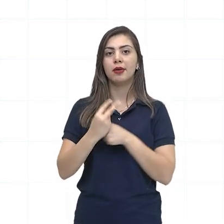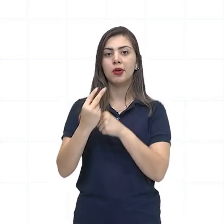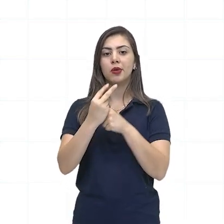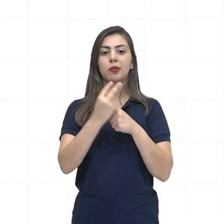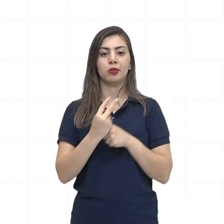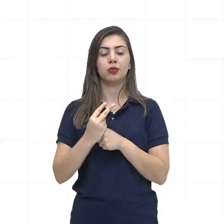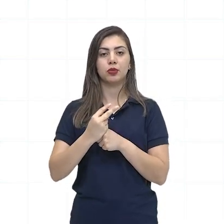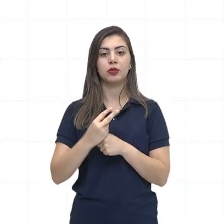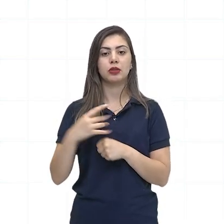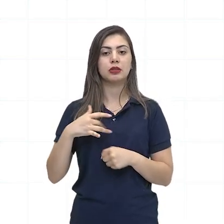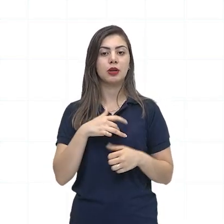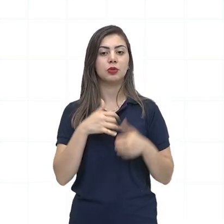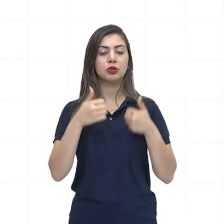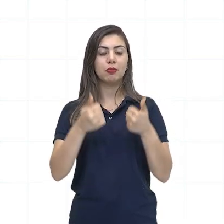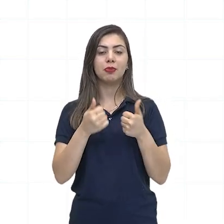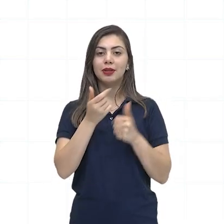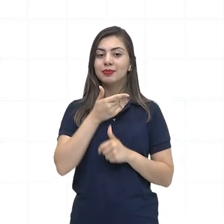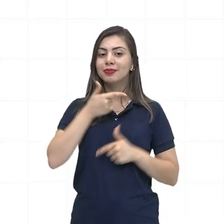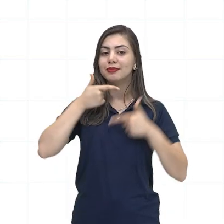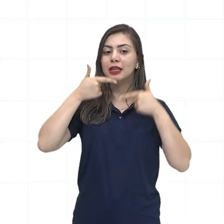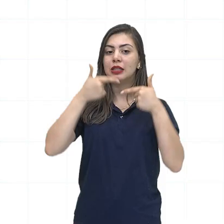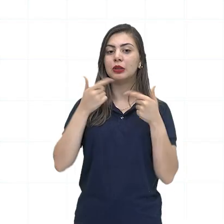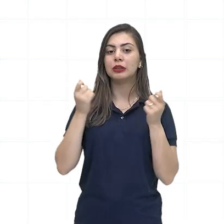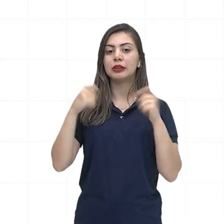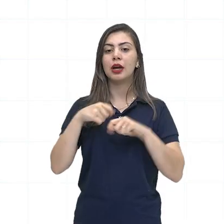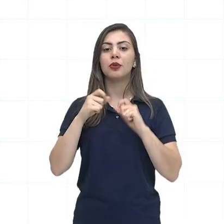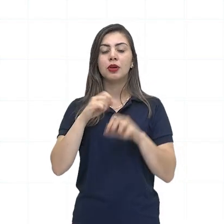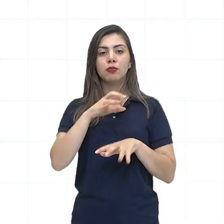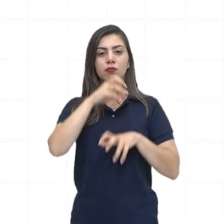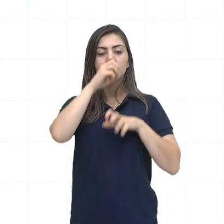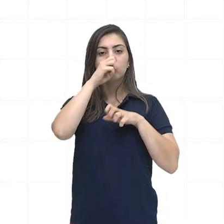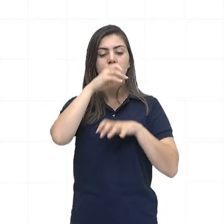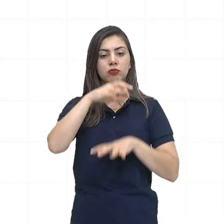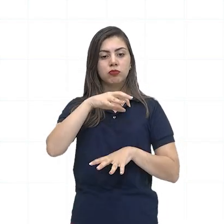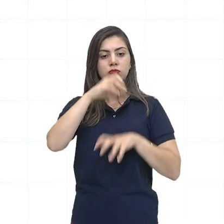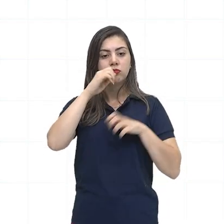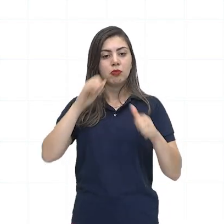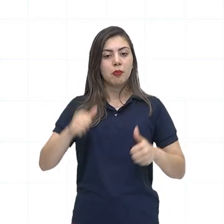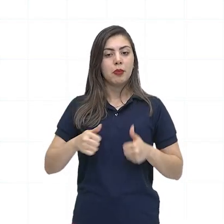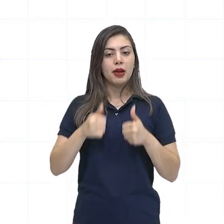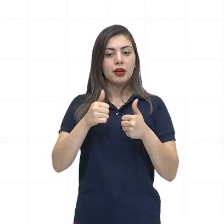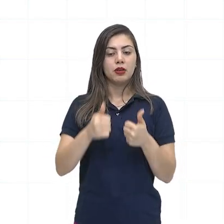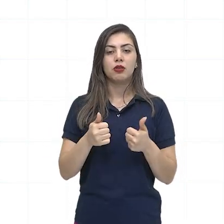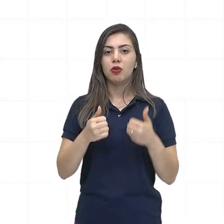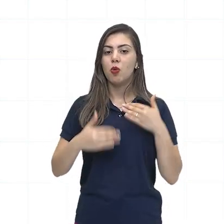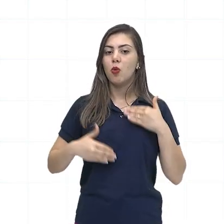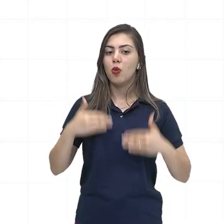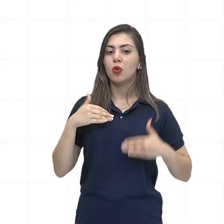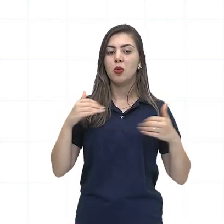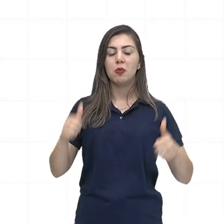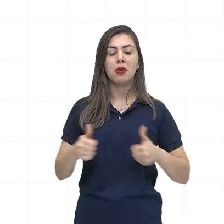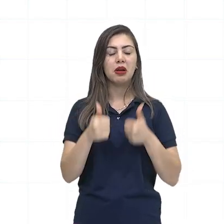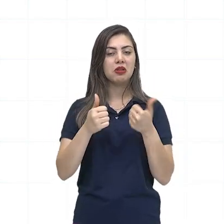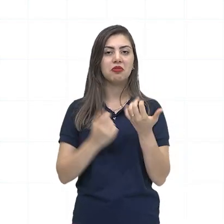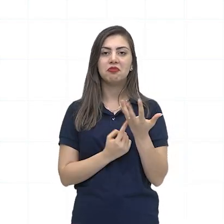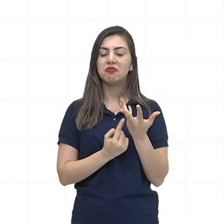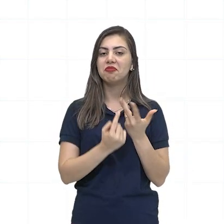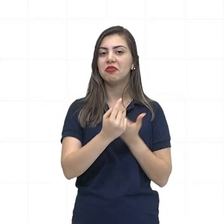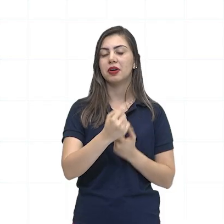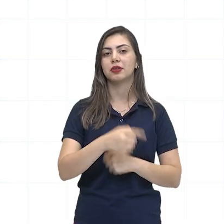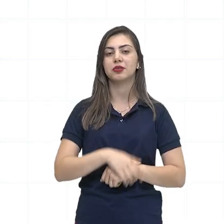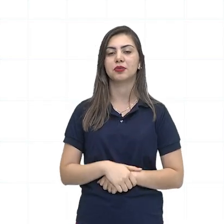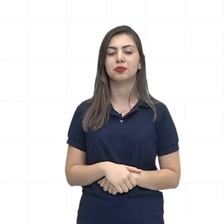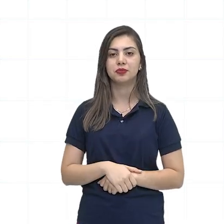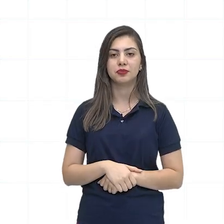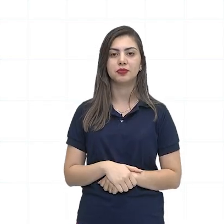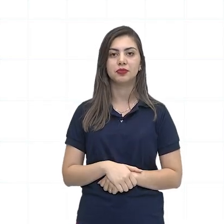humor, melhora e aumenta a aptidão cardiorrespiratória, melhora do condicionamento físico de modo geral, dentre